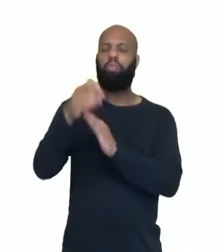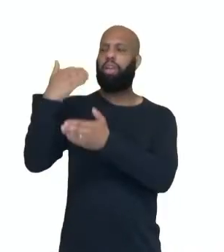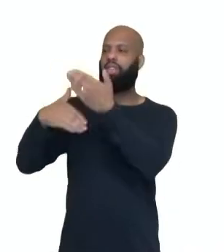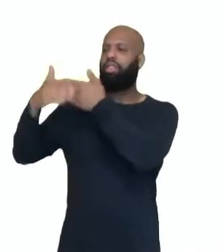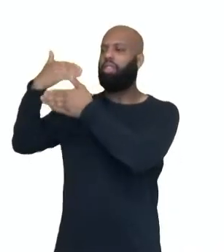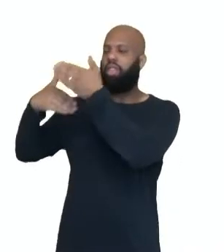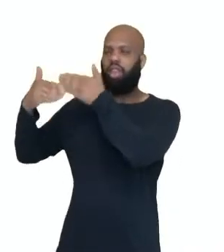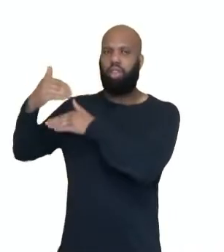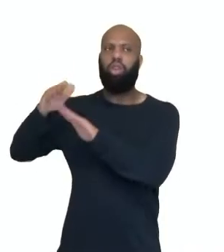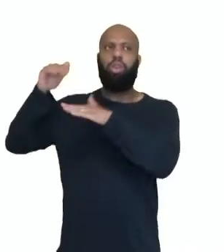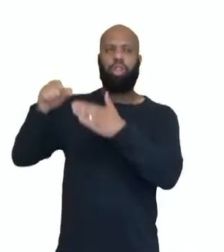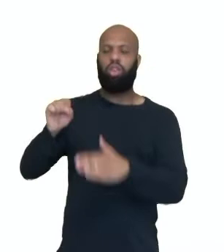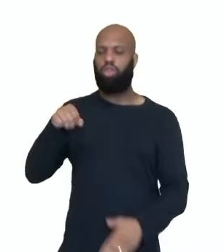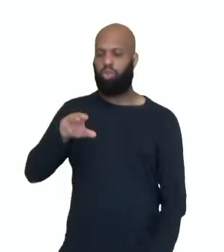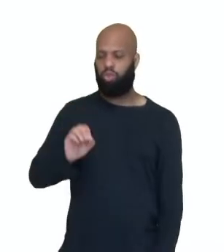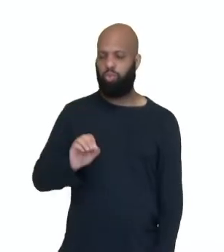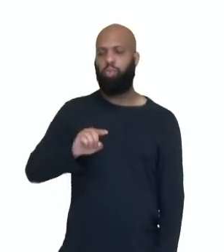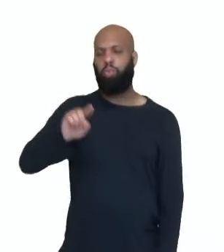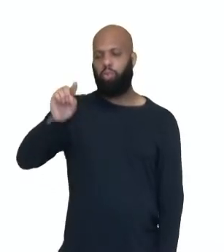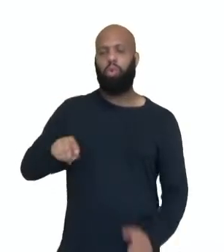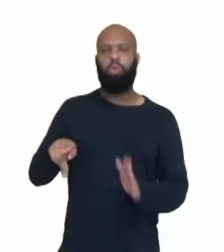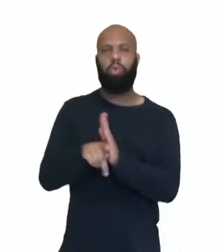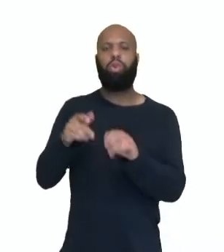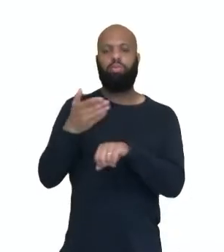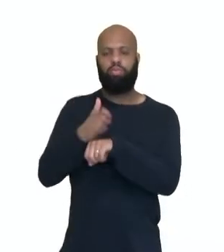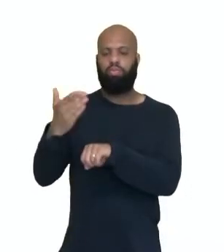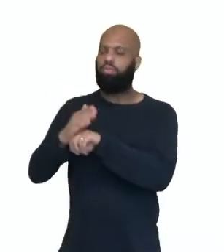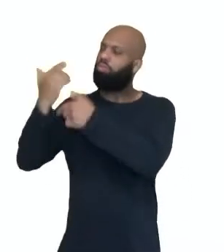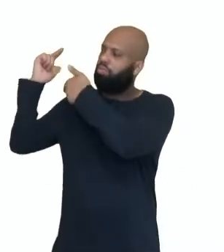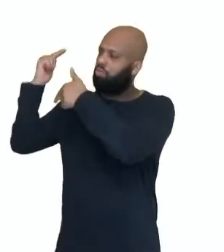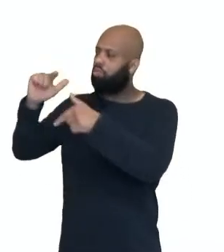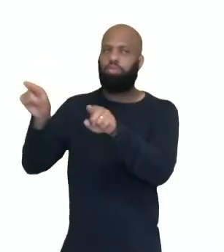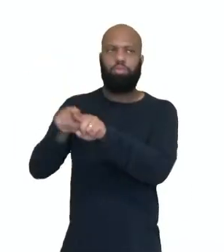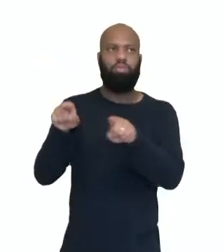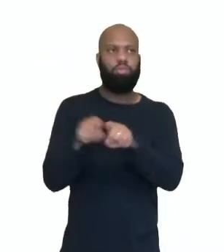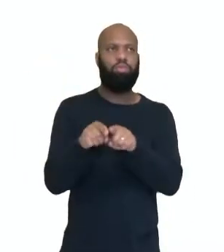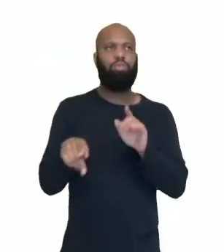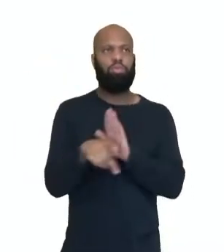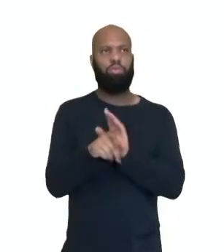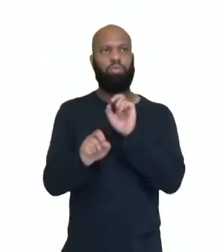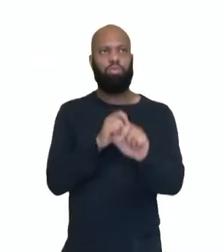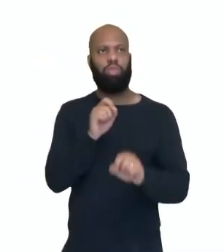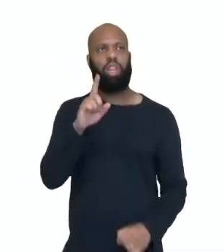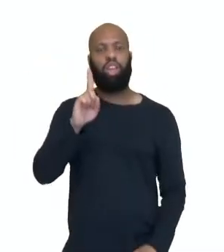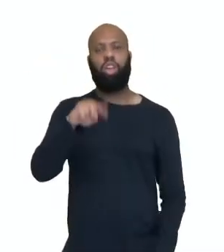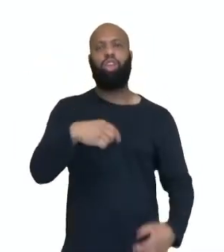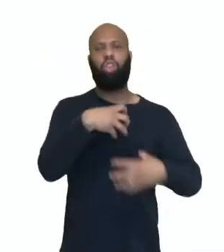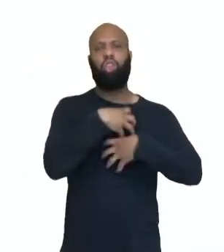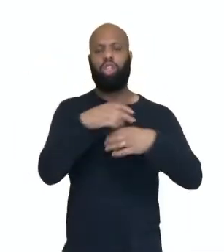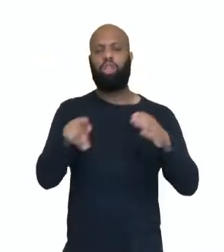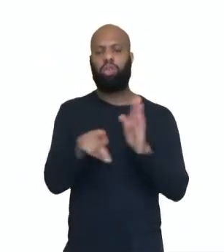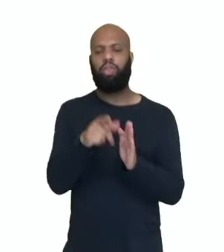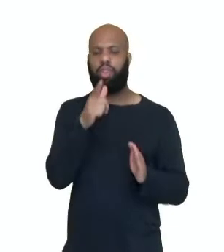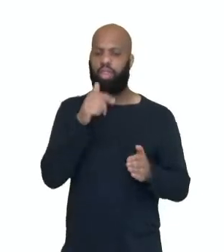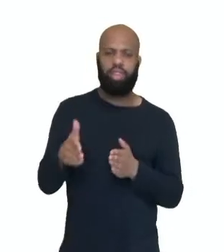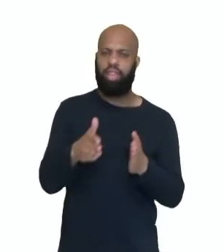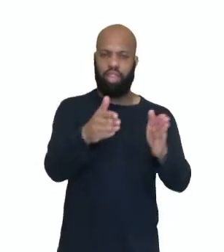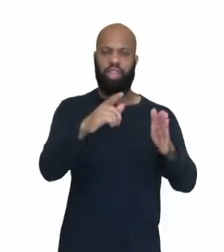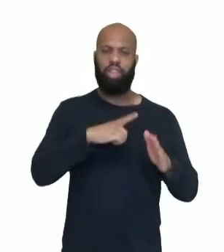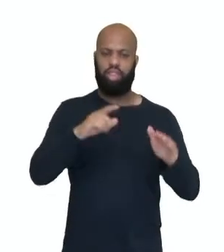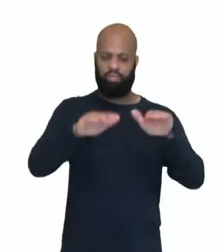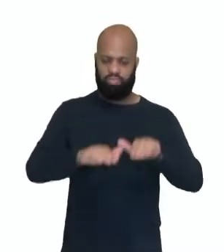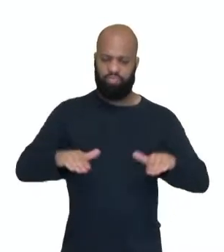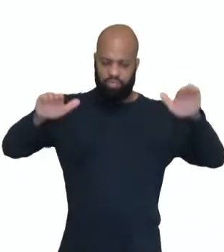vai preservar muito dessa prática tradicional, inclusive o do ryu, que é esse ringue elevado, cercado de palha, o sistema